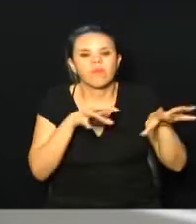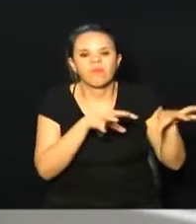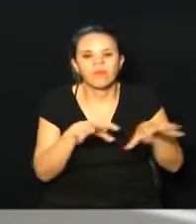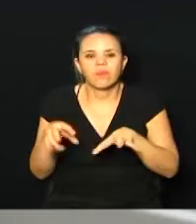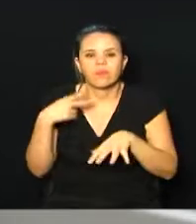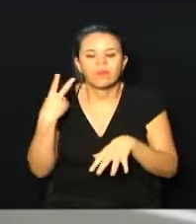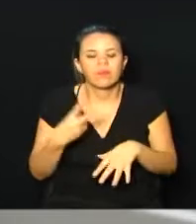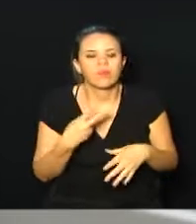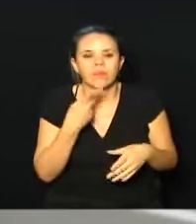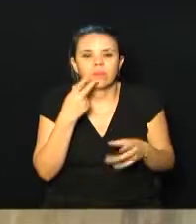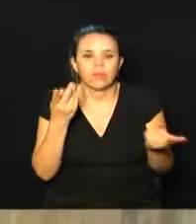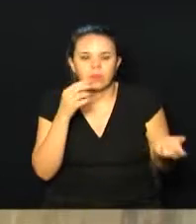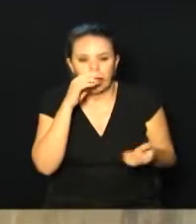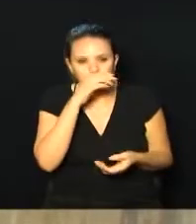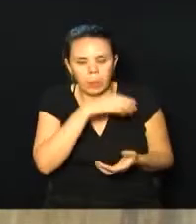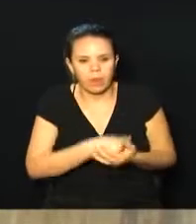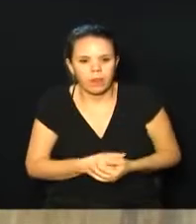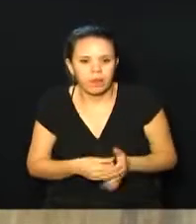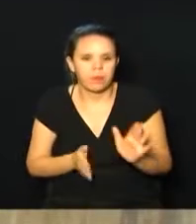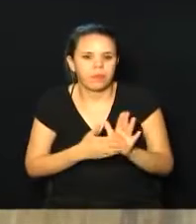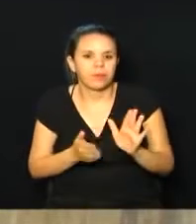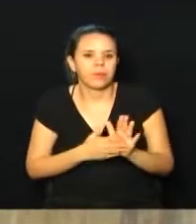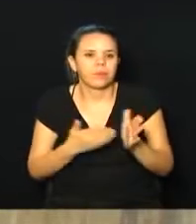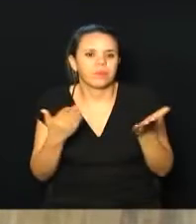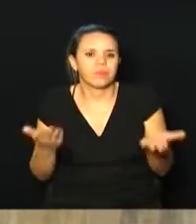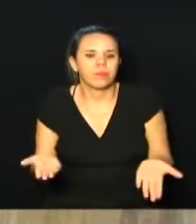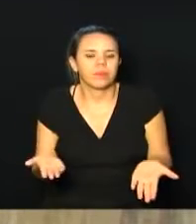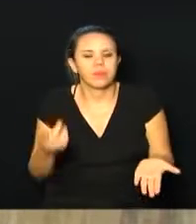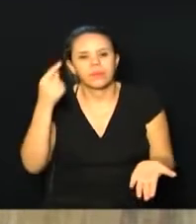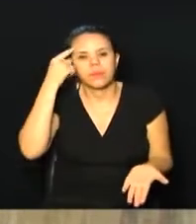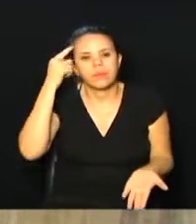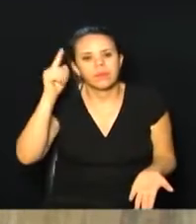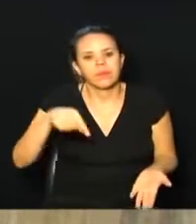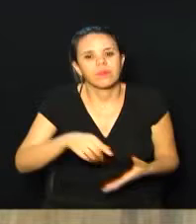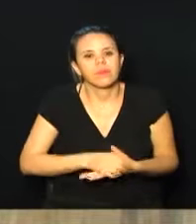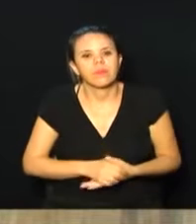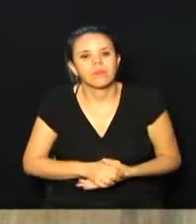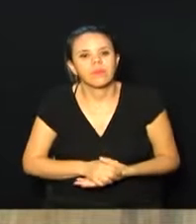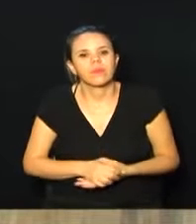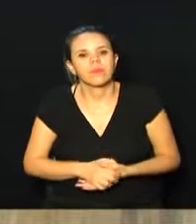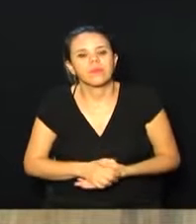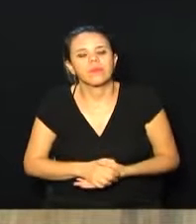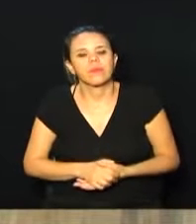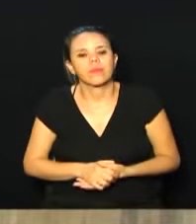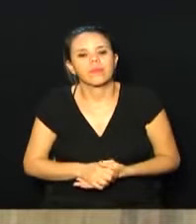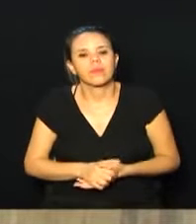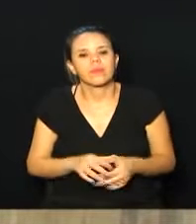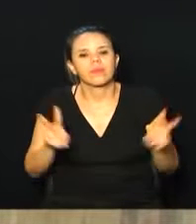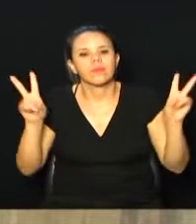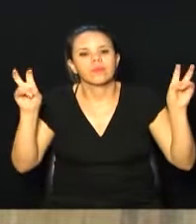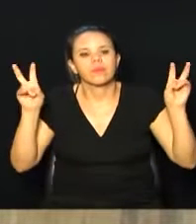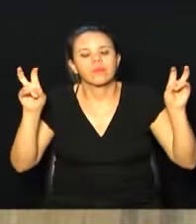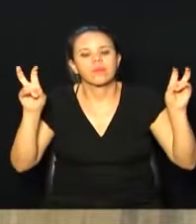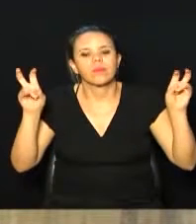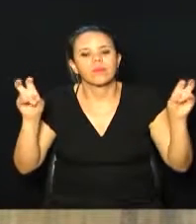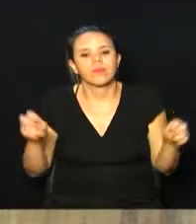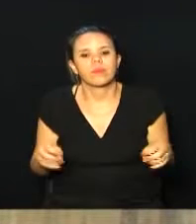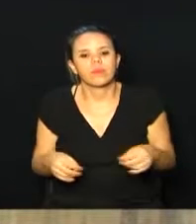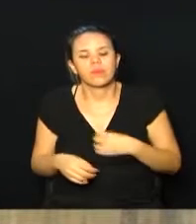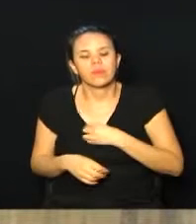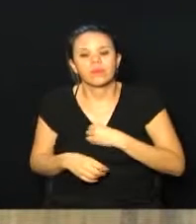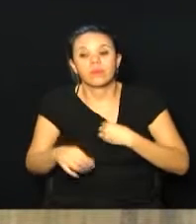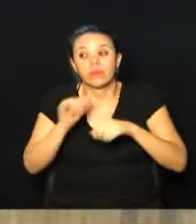Vereador, inclusive o senhor propôs aí uma ideia de uma espécie de, digamos que de alarme,